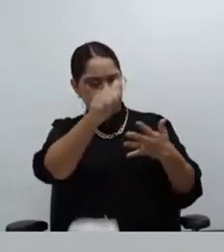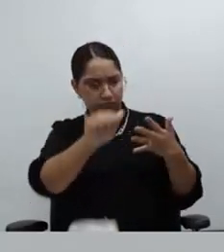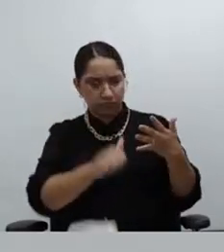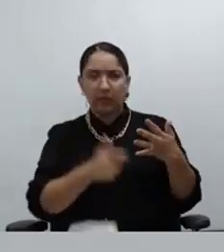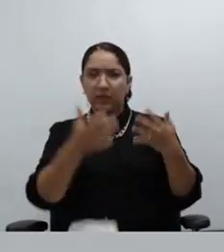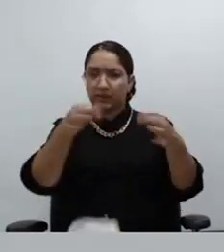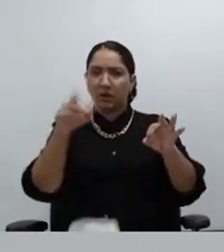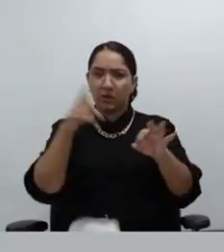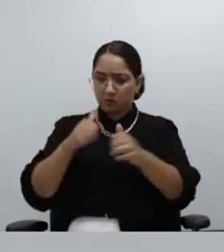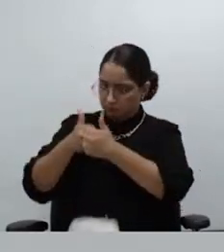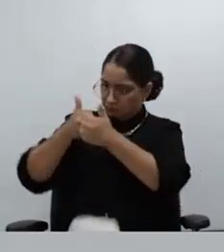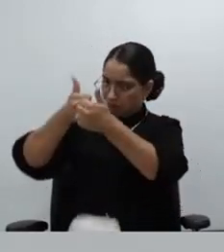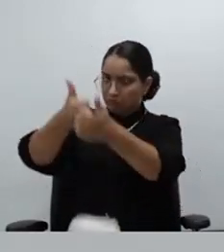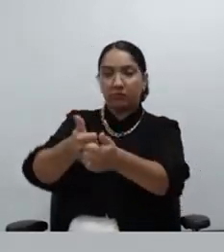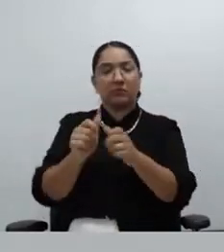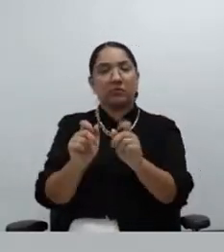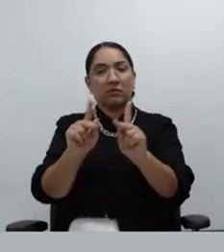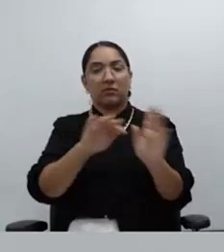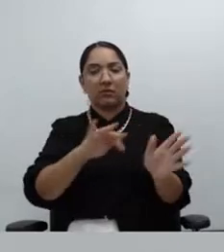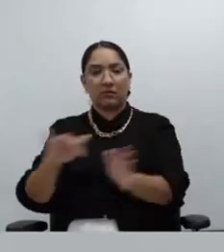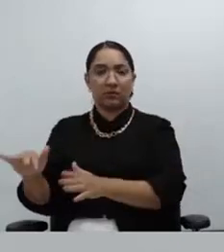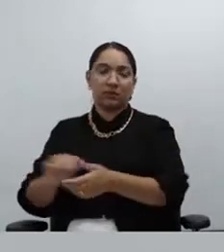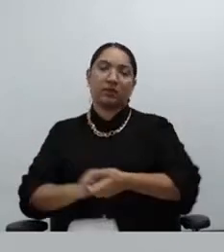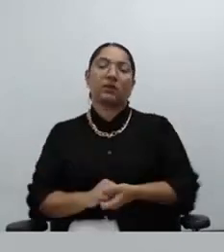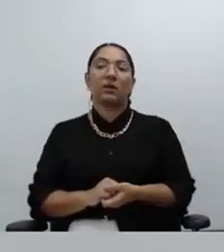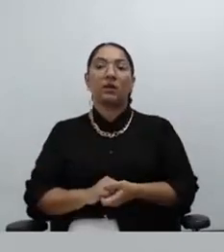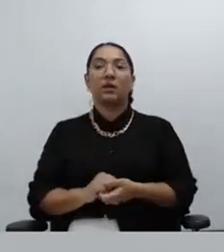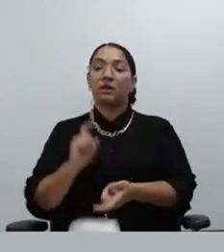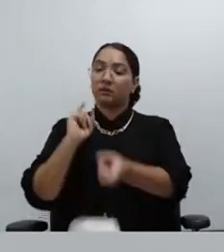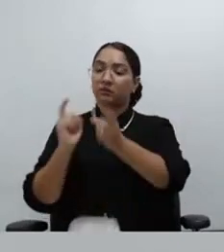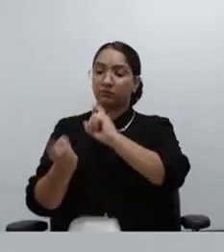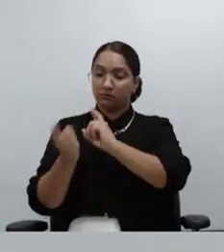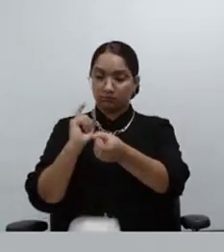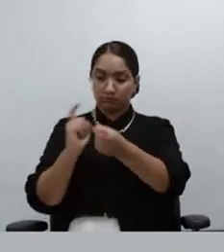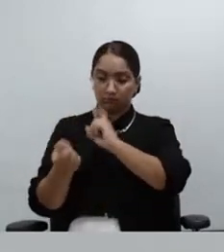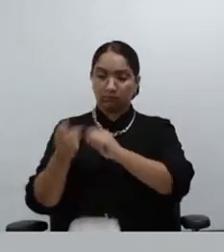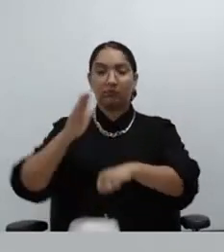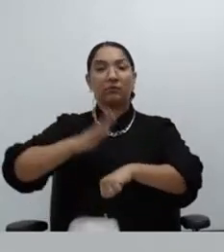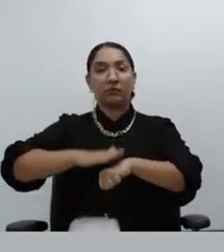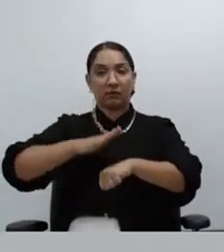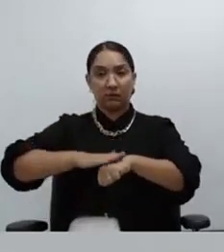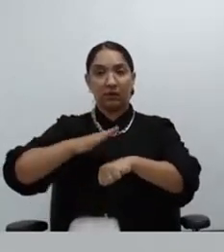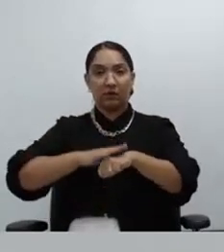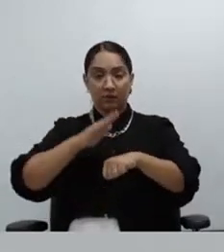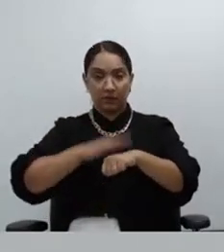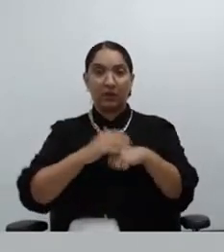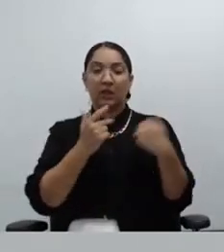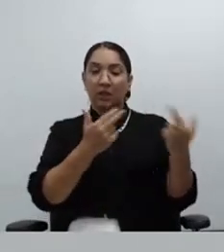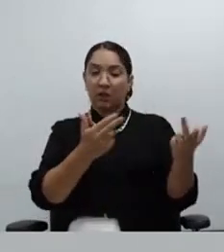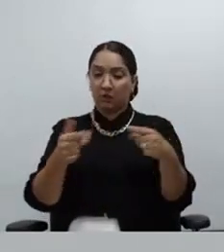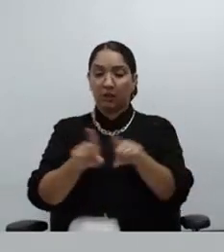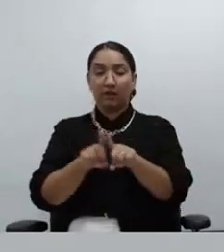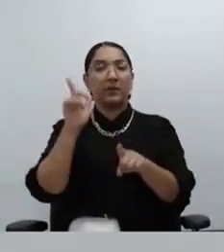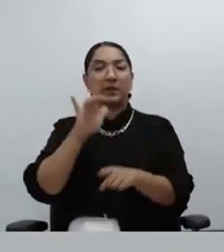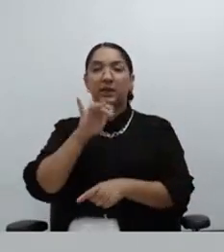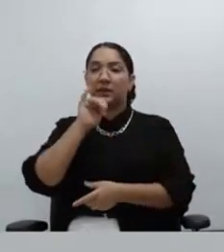realizou reuniões com Ministério Público do Estado de São